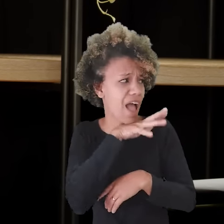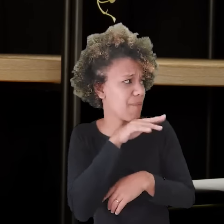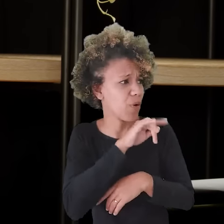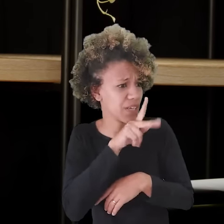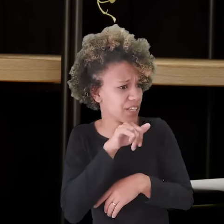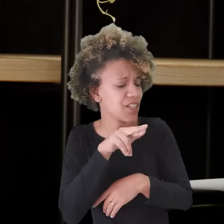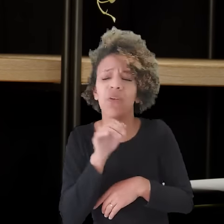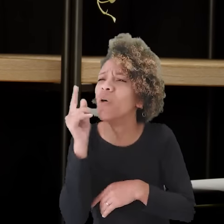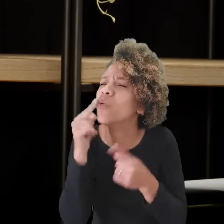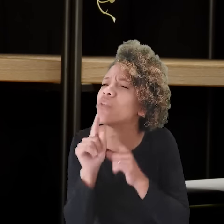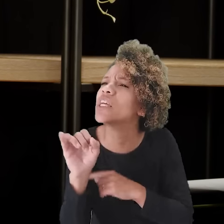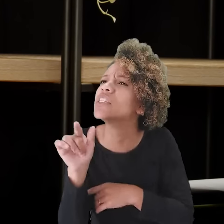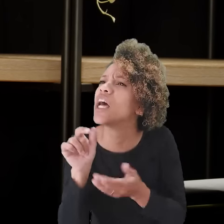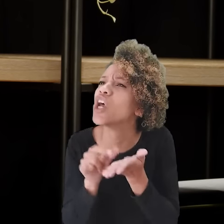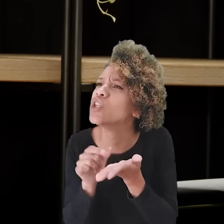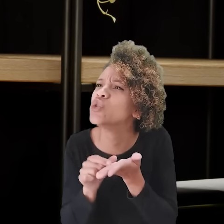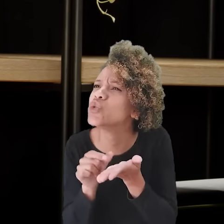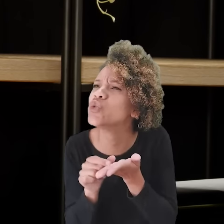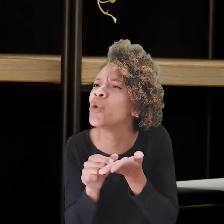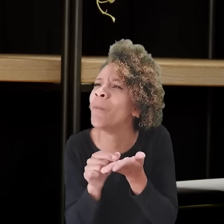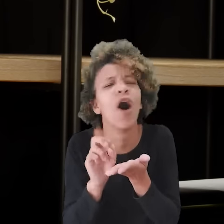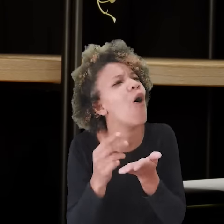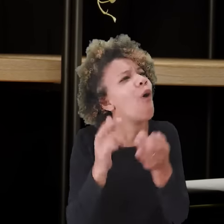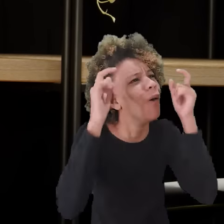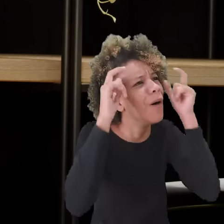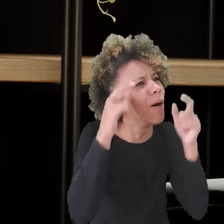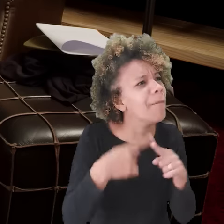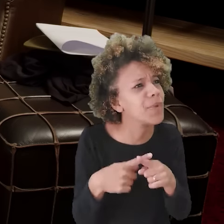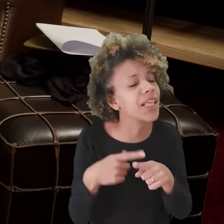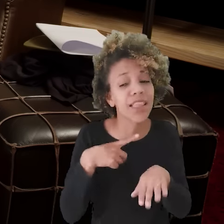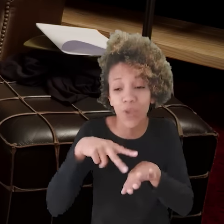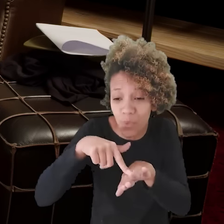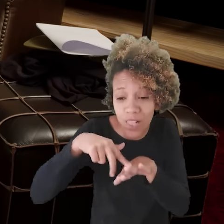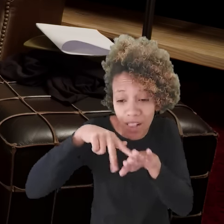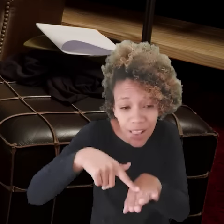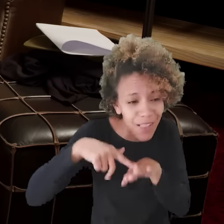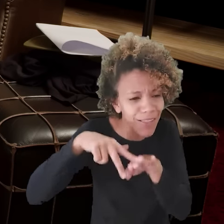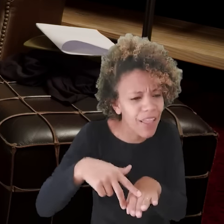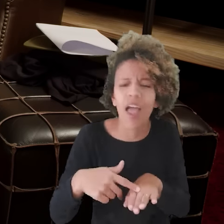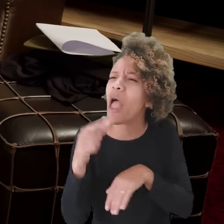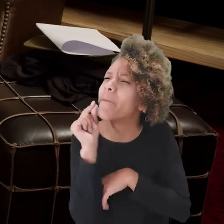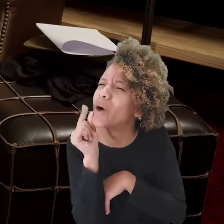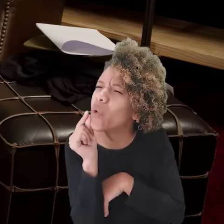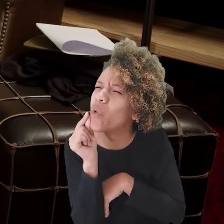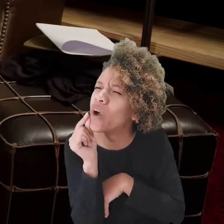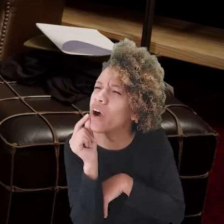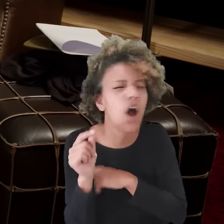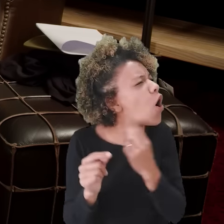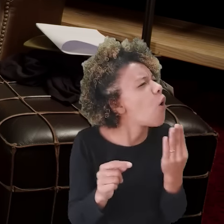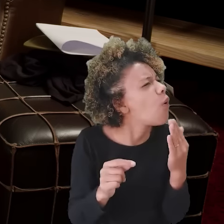e eu tava na dúvida se aquilo era a Jujuba ou Animal Kingdom porque tem um esquilo andando de skate é maconha